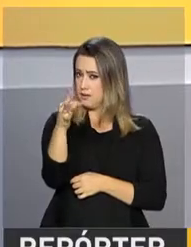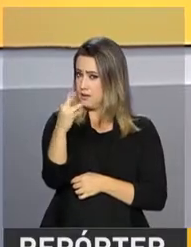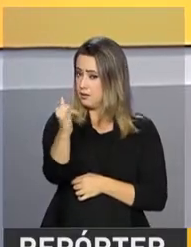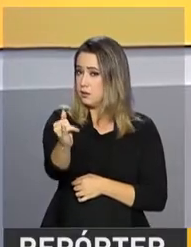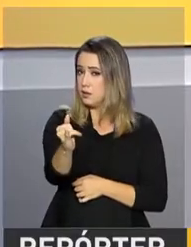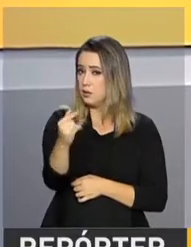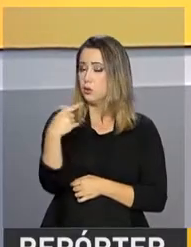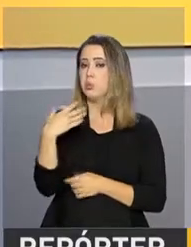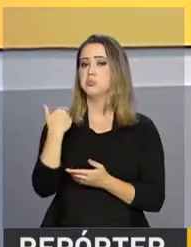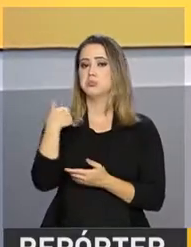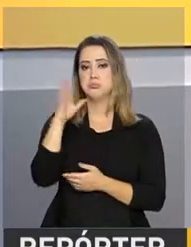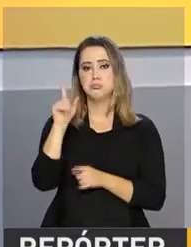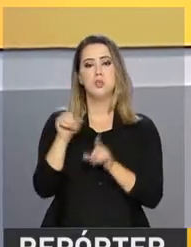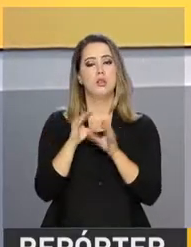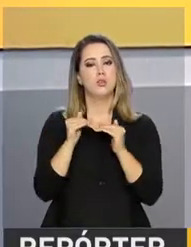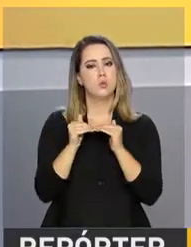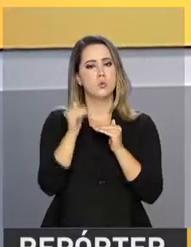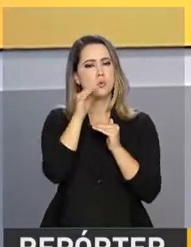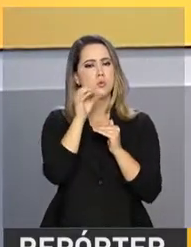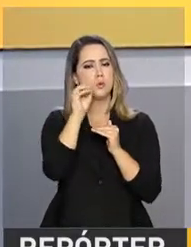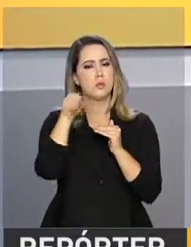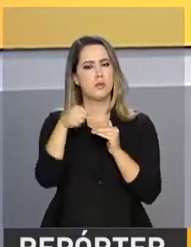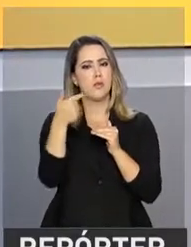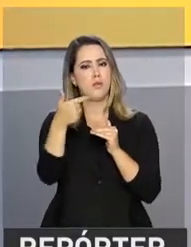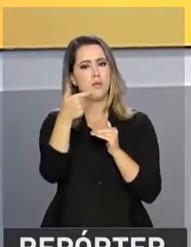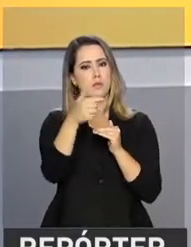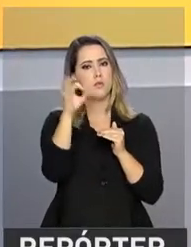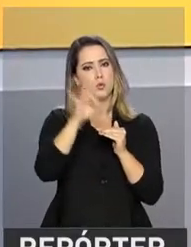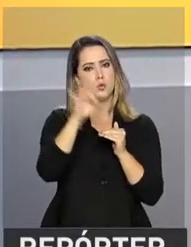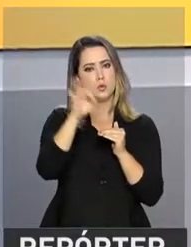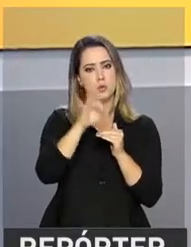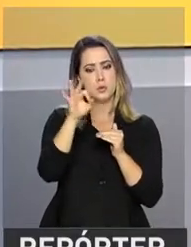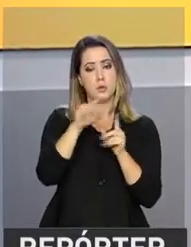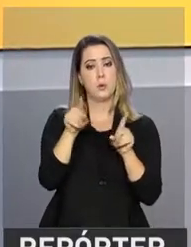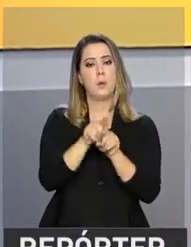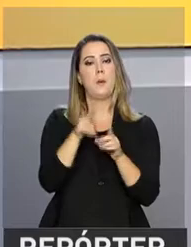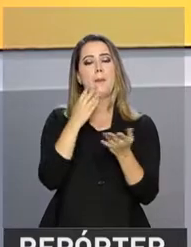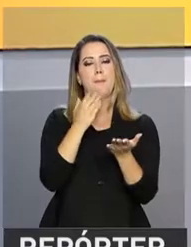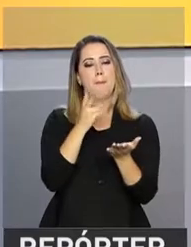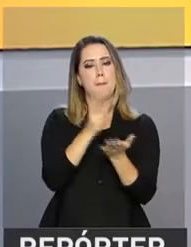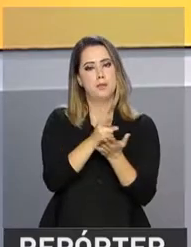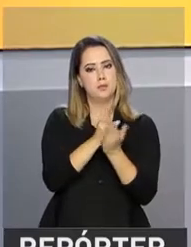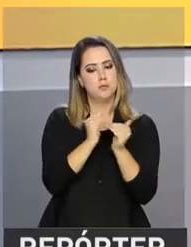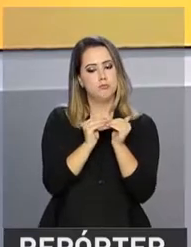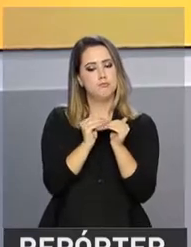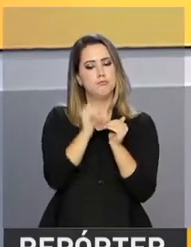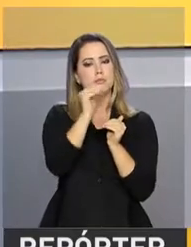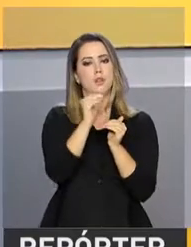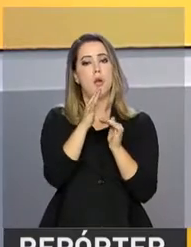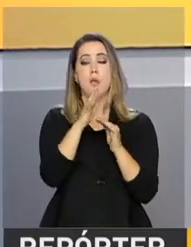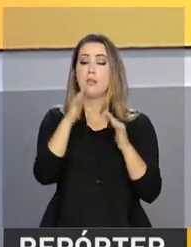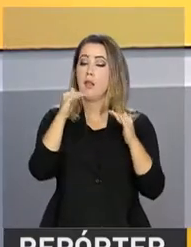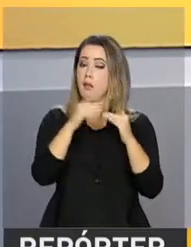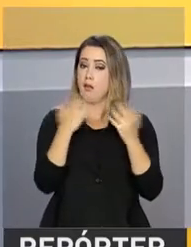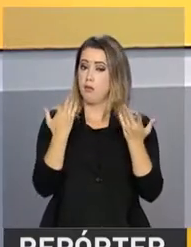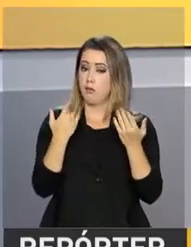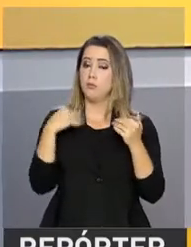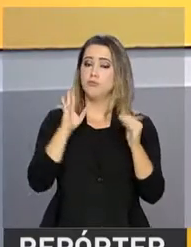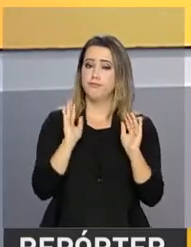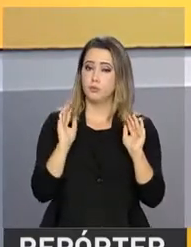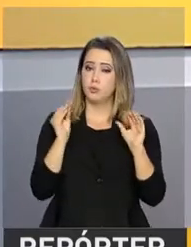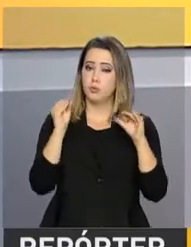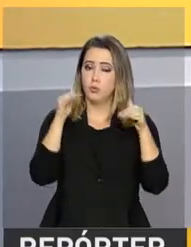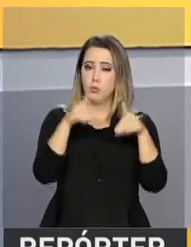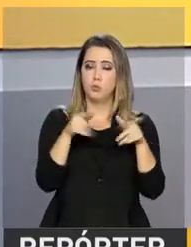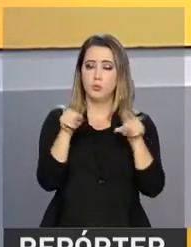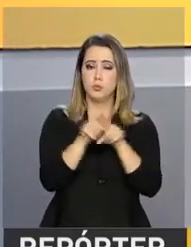apenas 0,22 por cento mesmo com a elevação o valor está abaixo do limite estabelecido no programa anual de financiamento